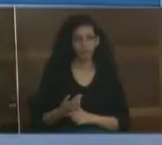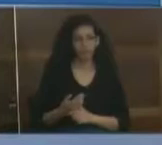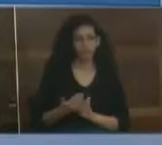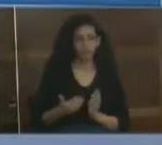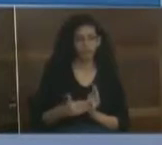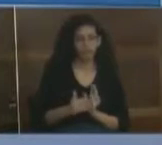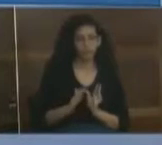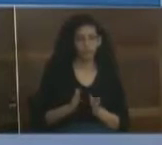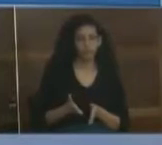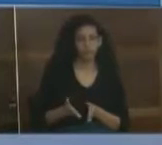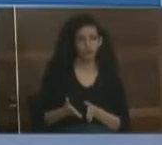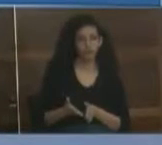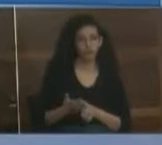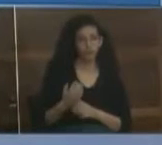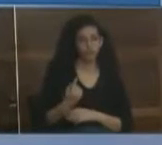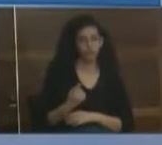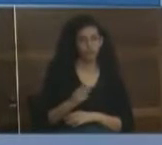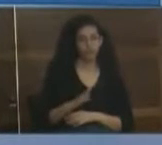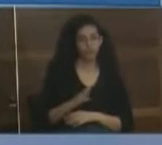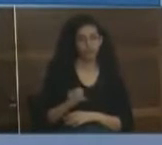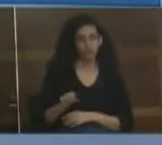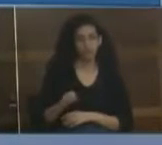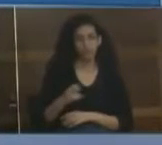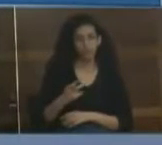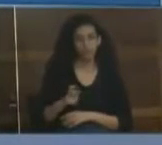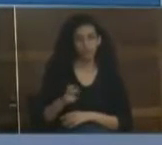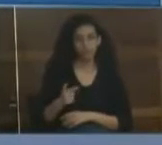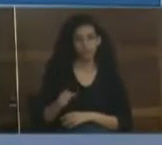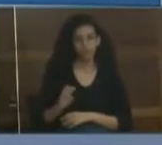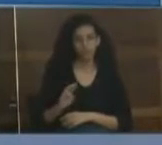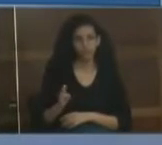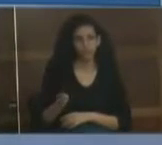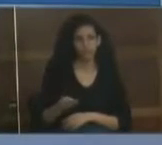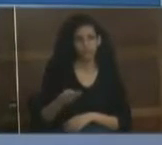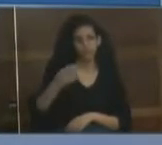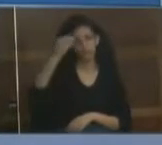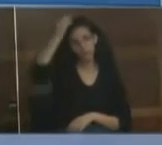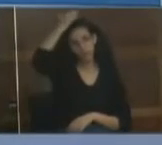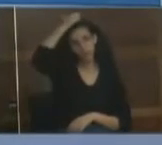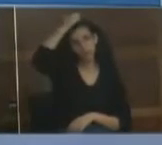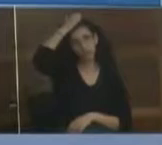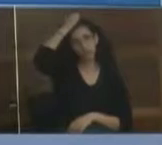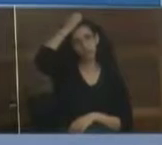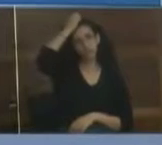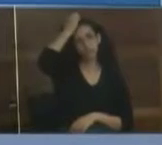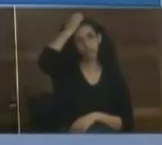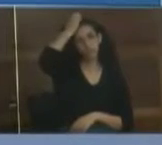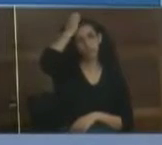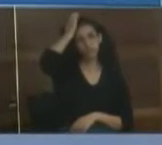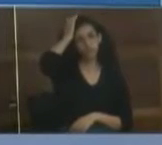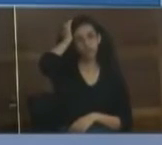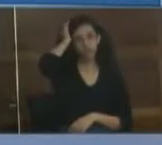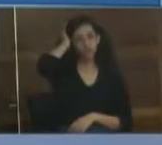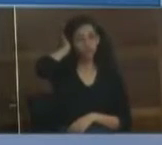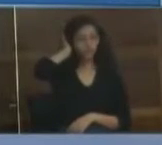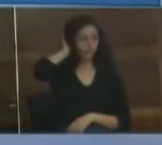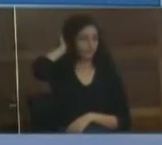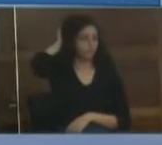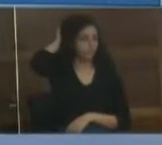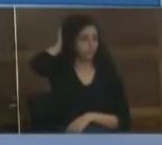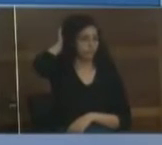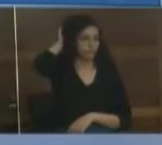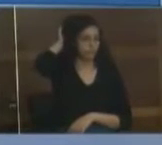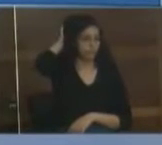até o terceiro quadrimestre um bilhão e 57 milhões 135 mil reais da vinci